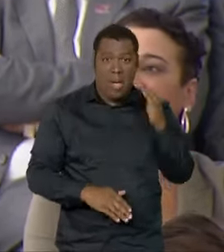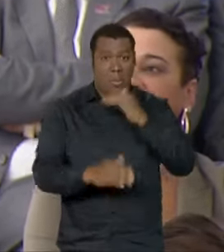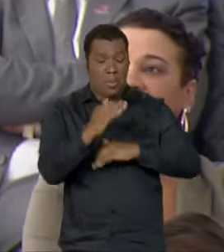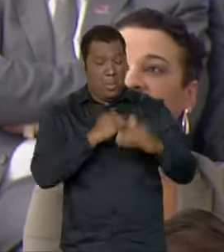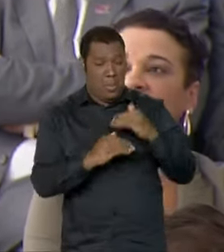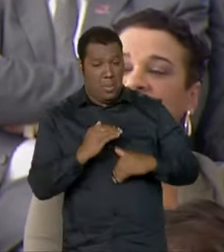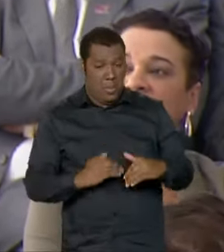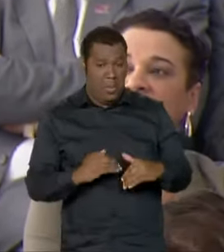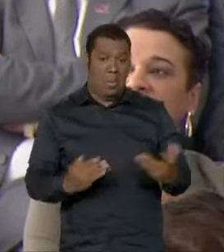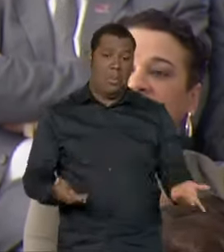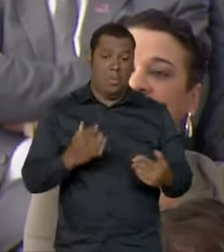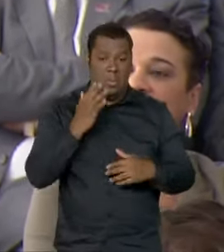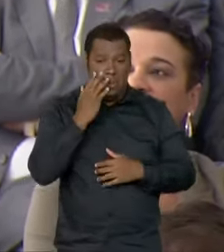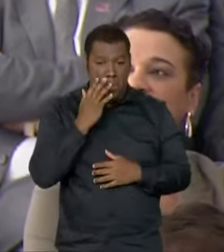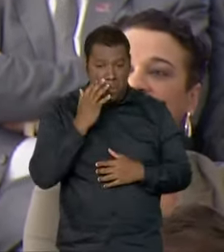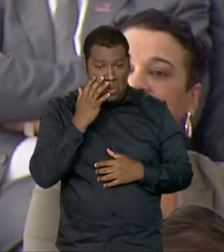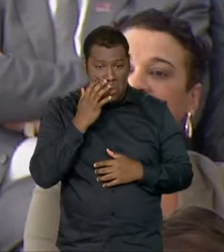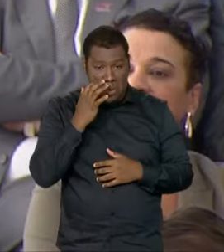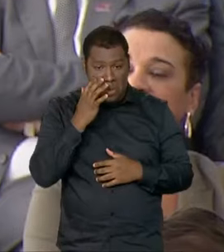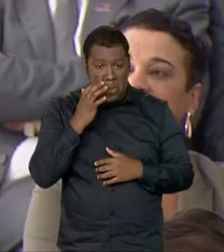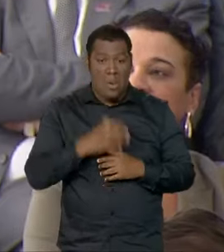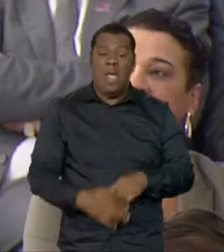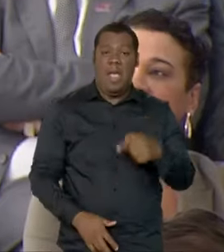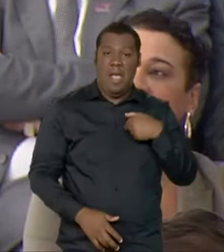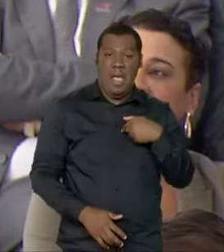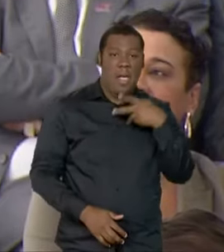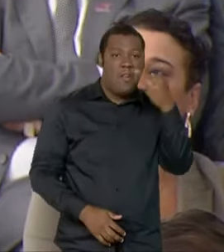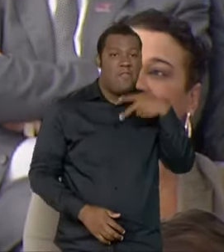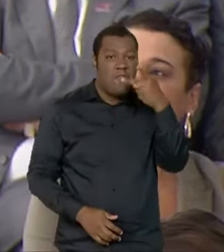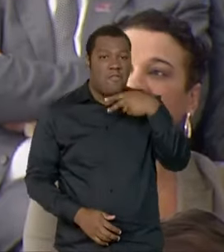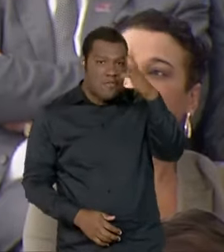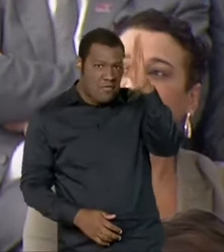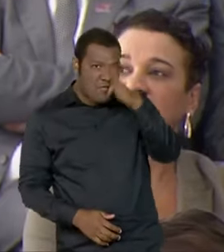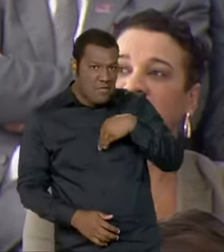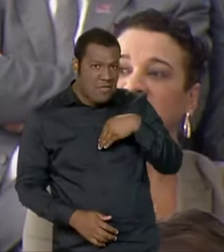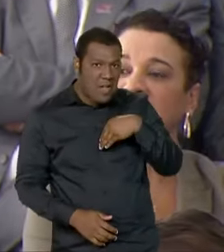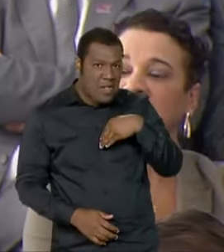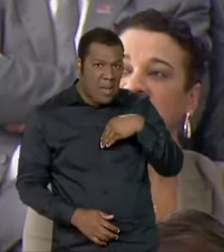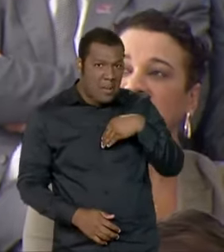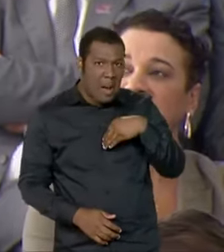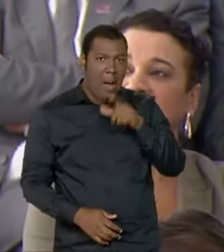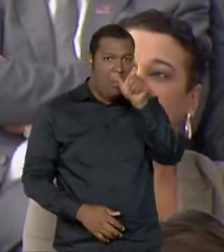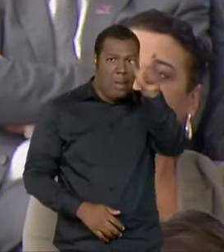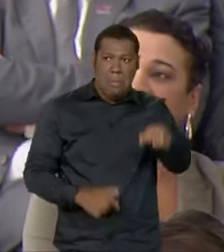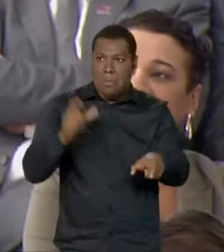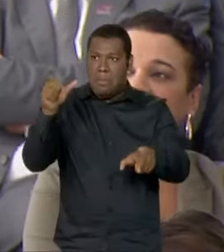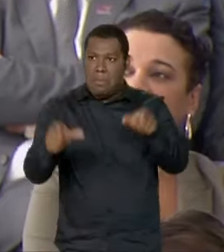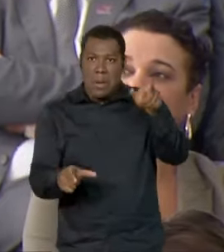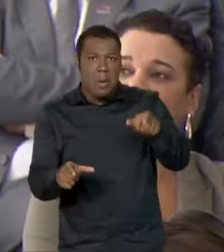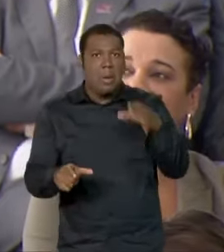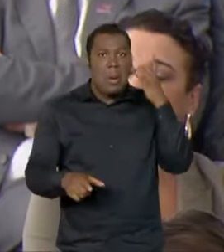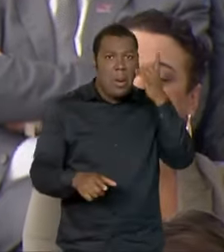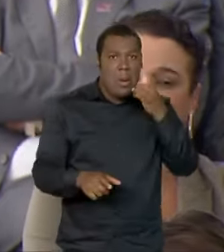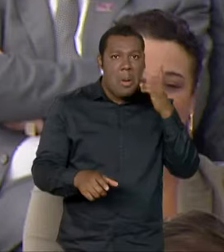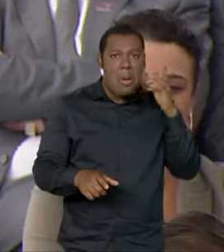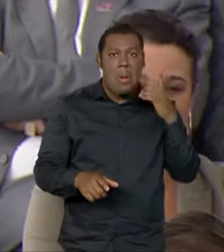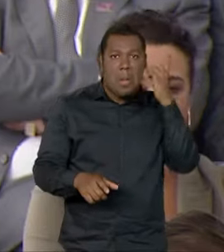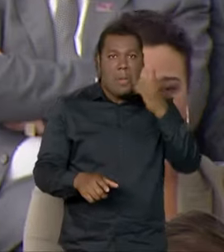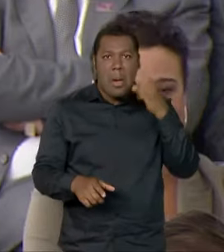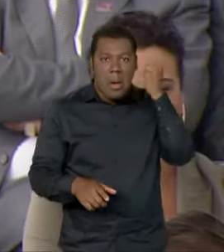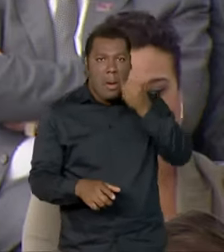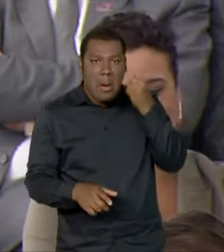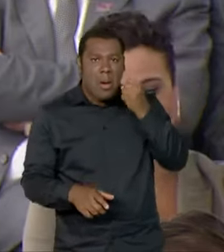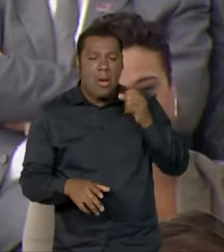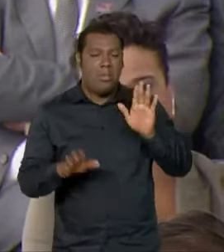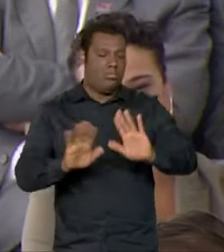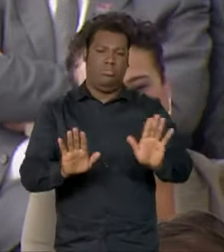juros e outras coisas, porque senão a manchete do jornal será essa e não o programa Acredita. Então, como eu acredito no Acredita, eu vou ficar só